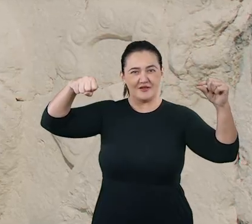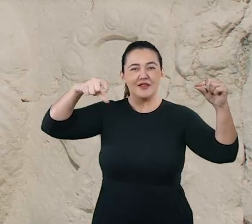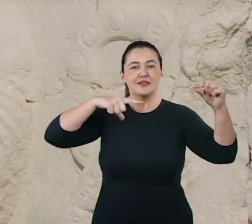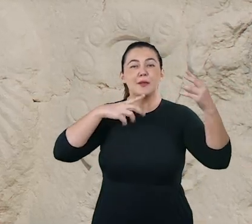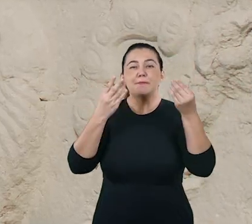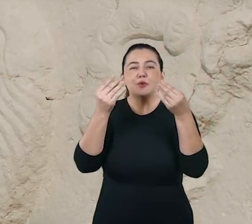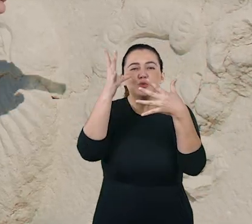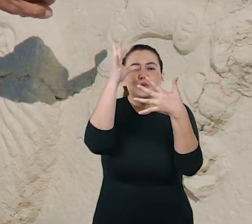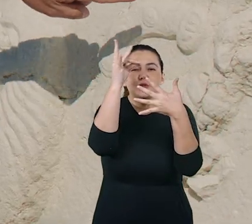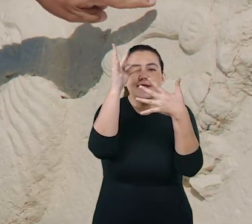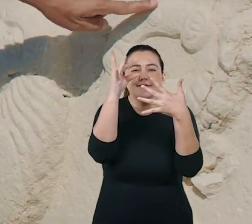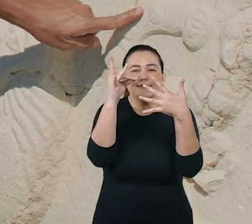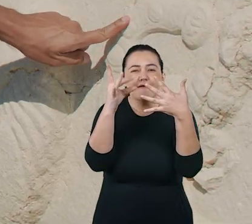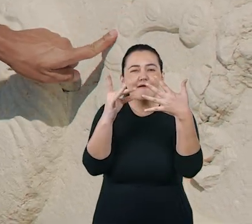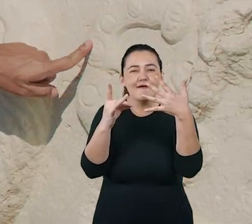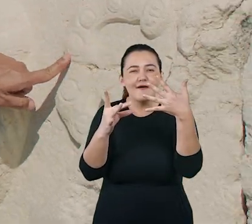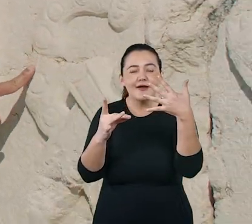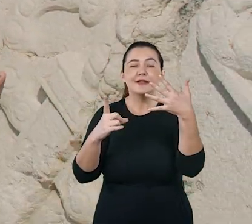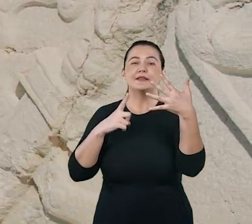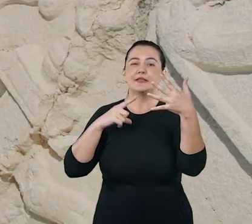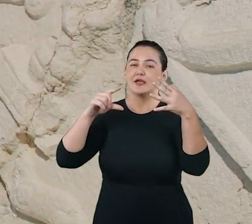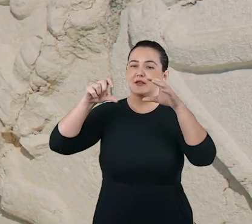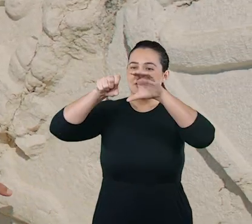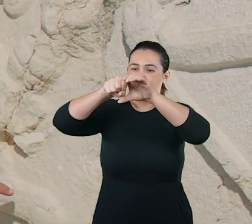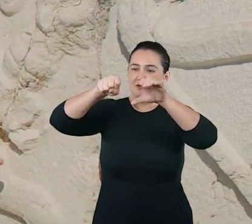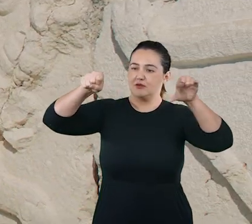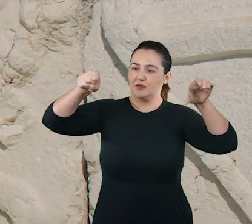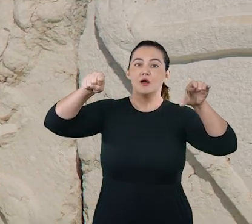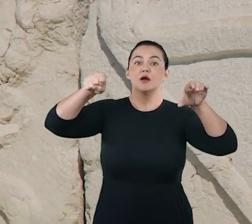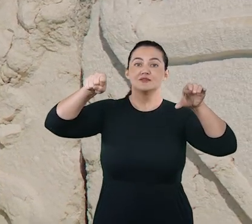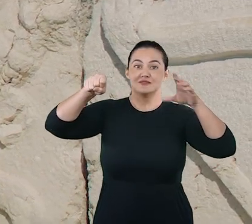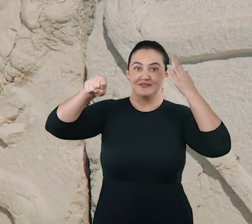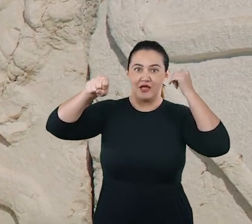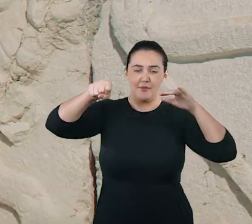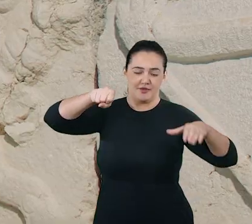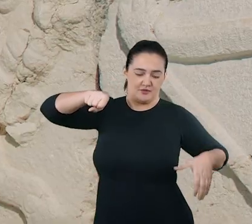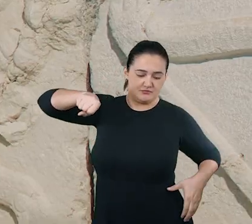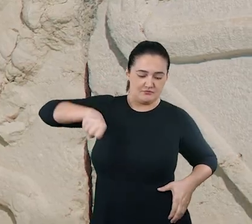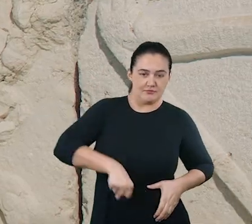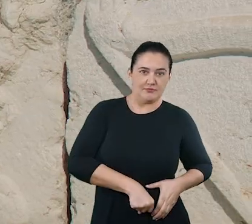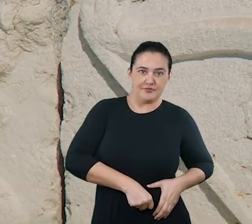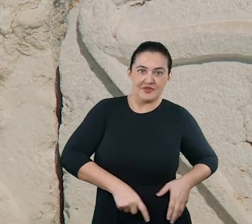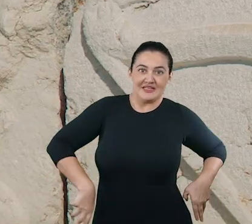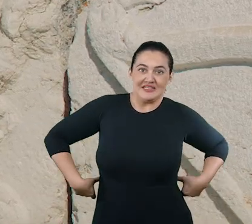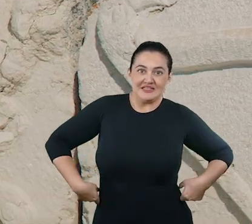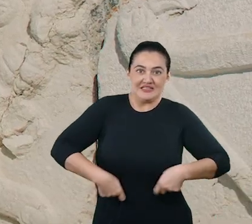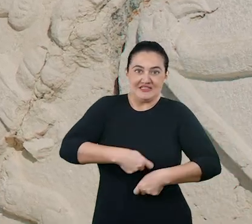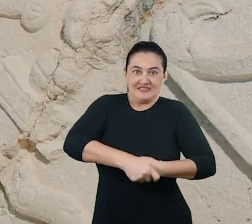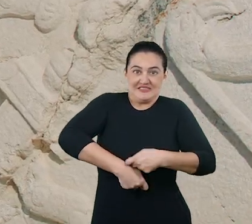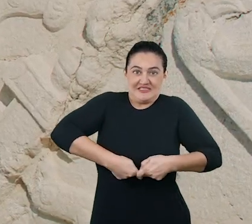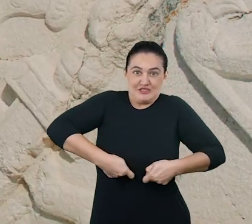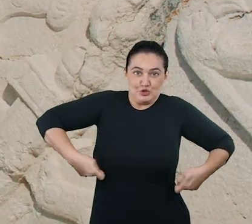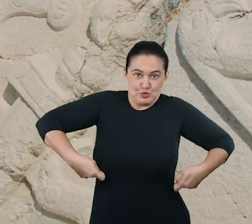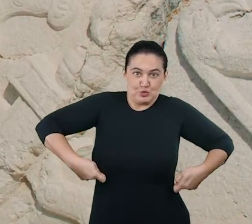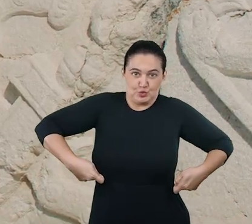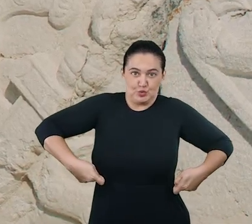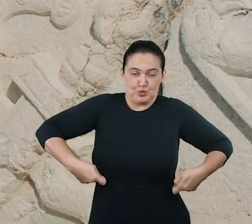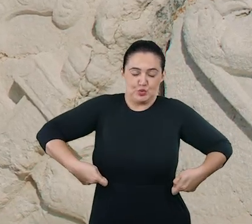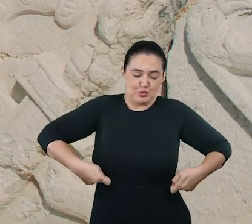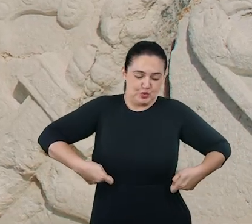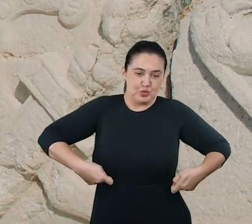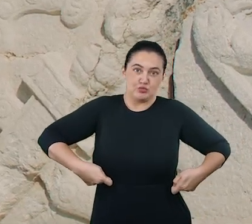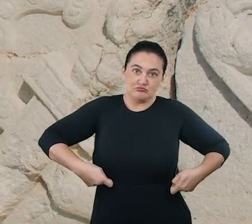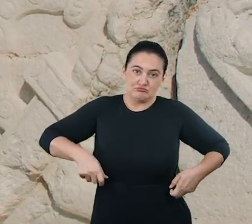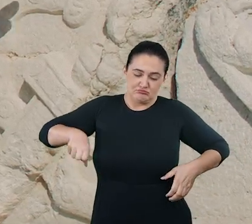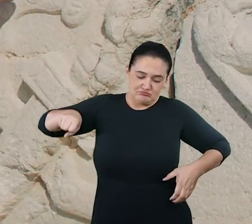detalhistas em esculpi-la, que até o cinturão que amarrava a espada aqui na cinta,